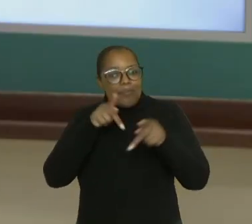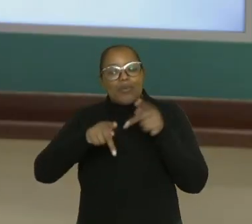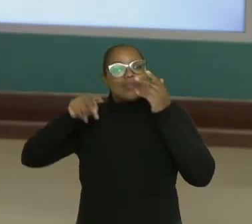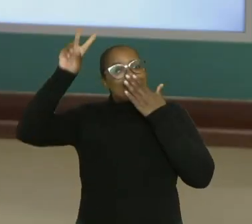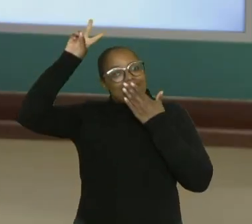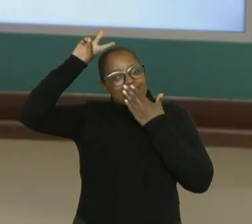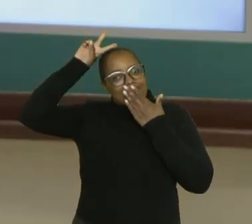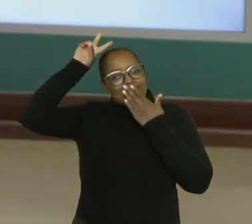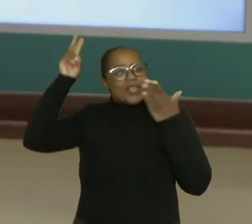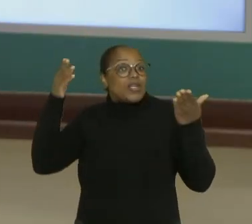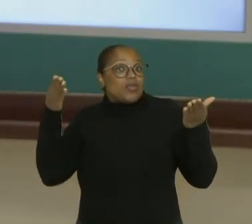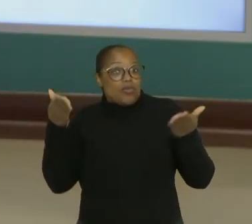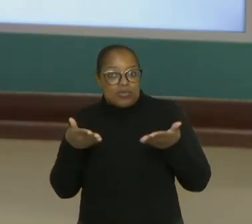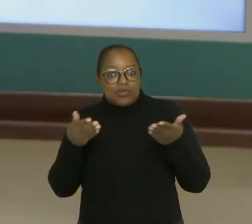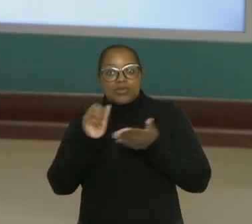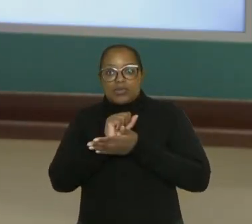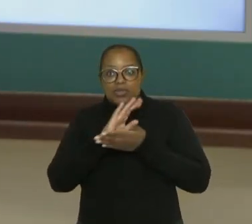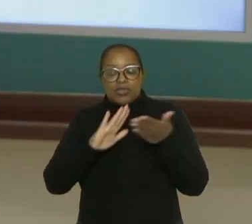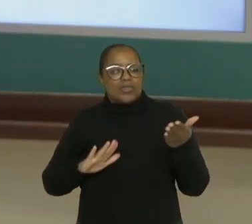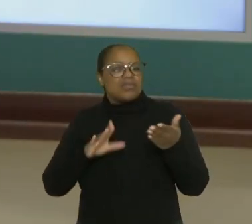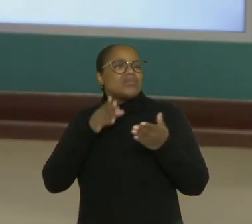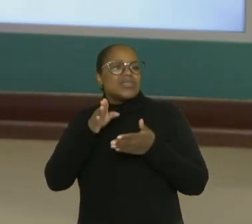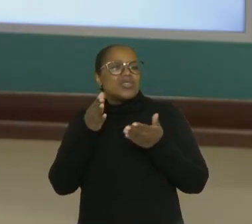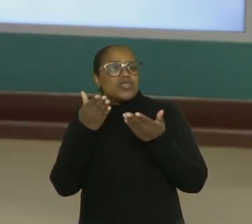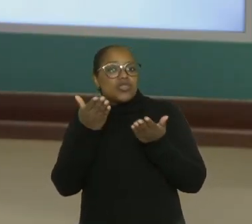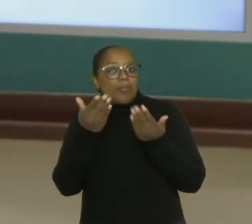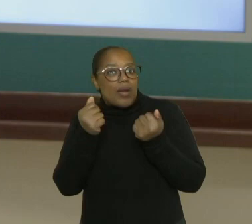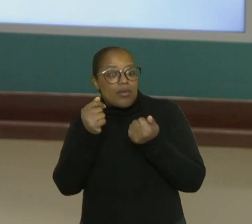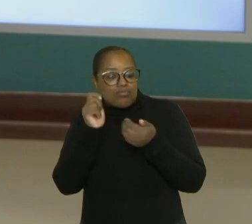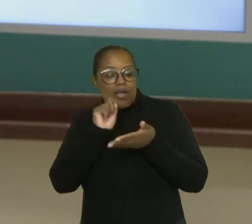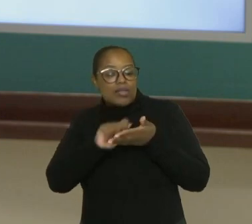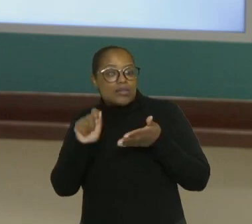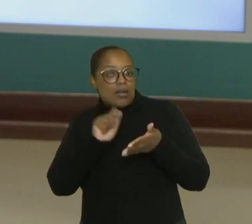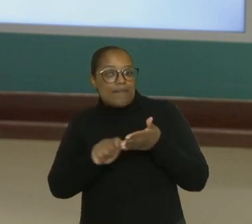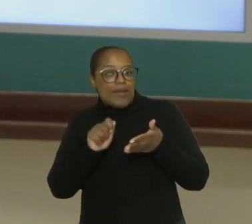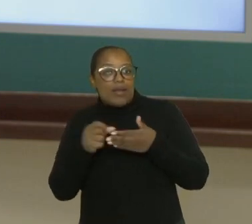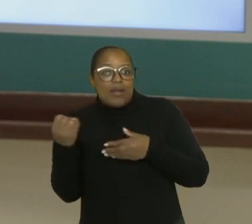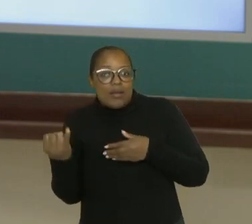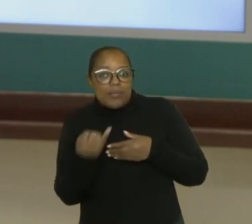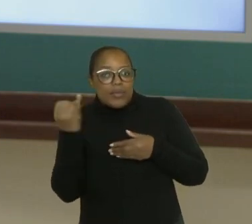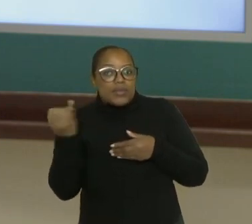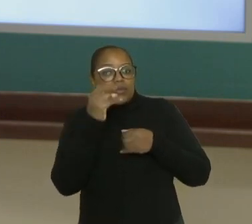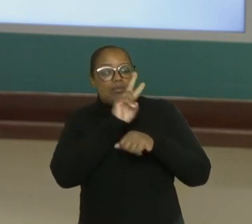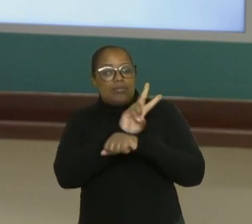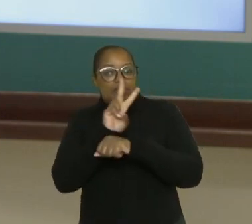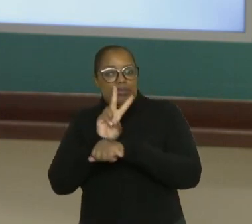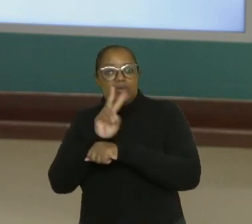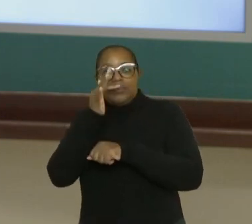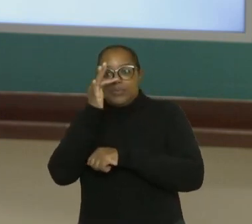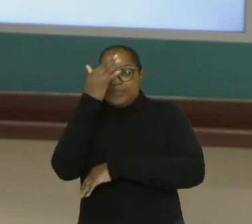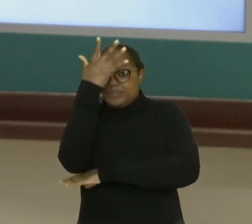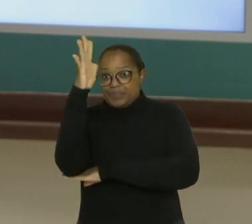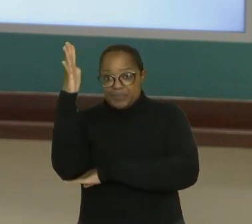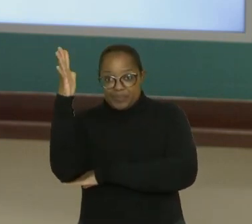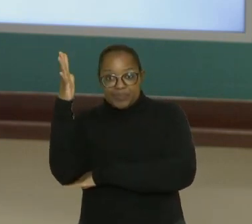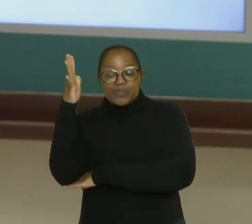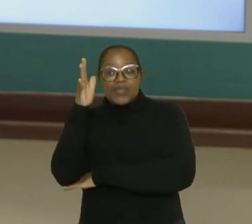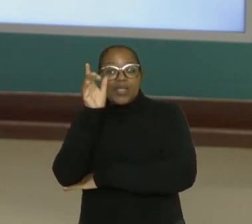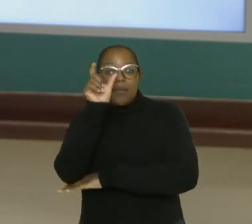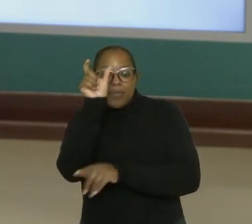atividade, vocês foram convidados a escrever sobre a importância da preservação da natureza para a sobrevivência da